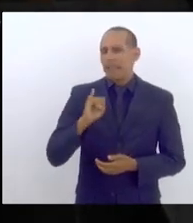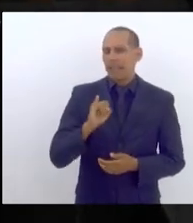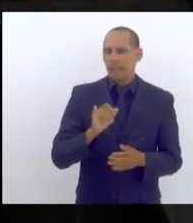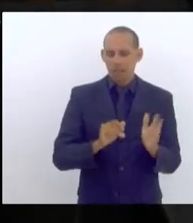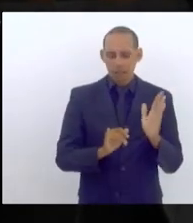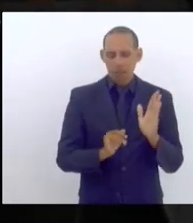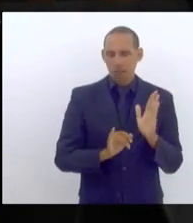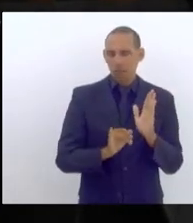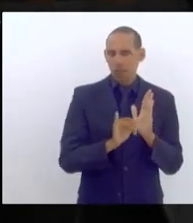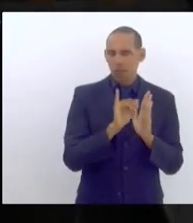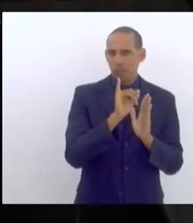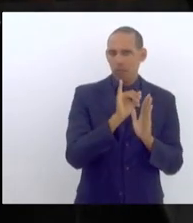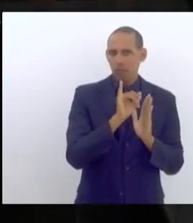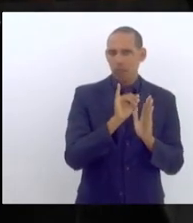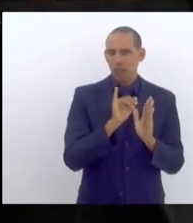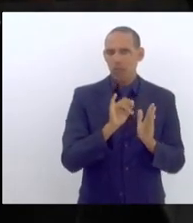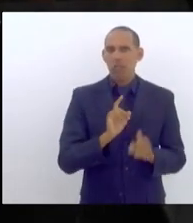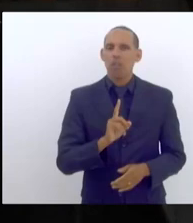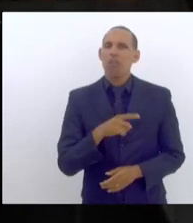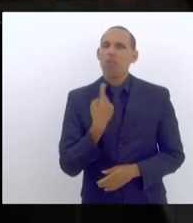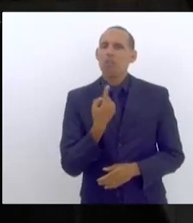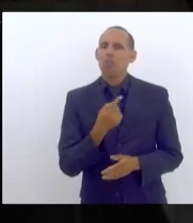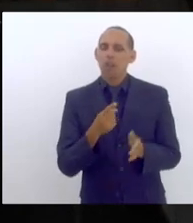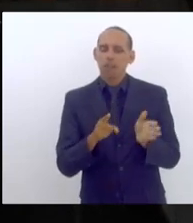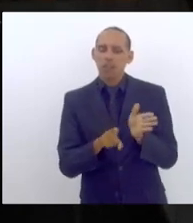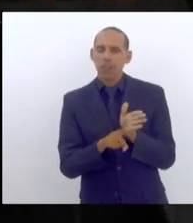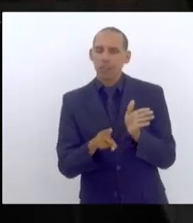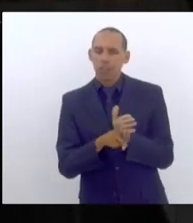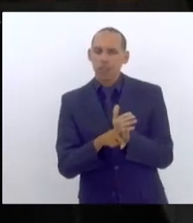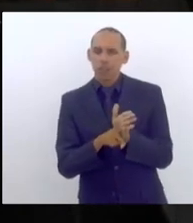inflação a gente subtrai,